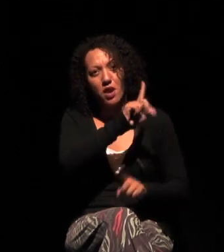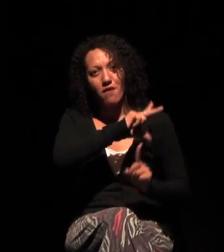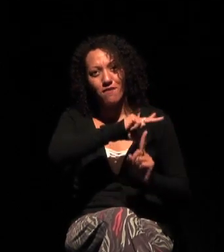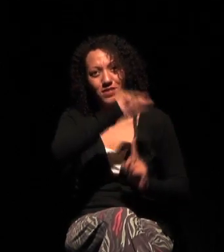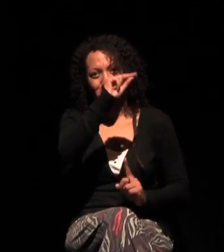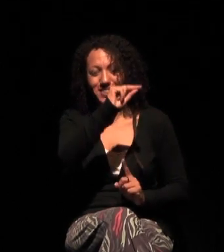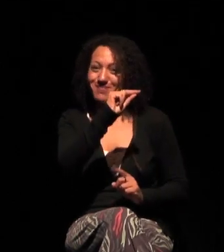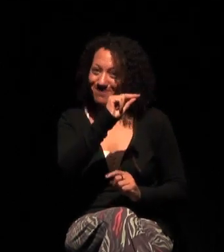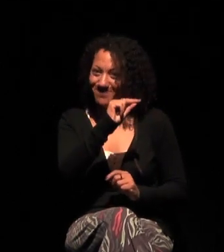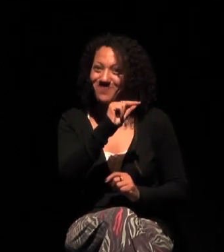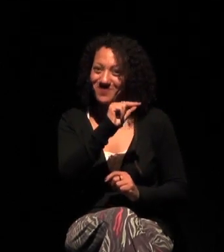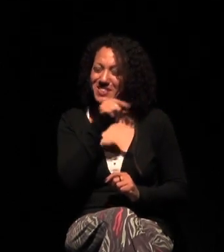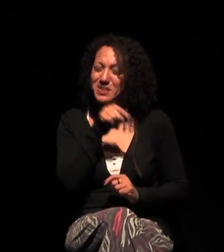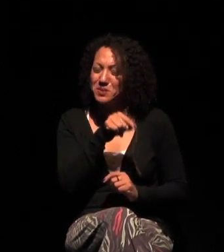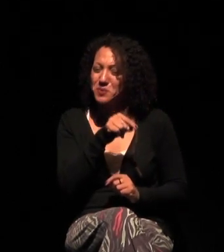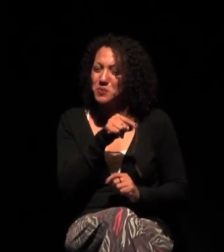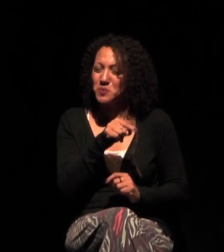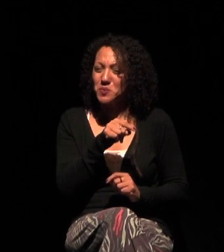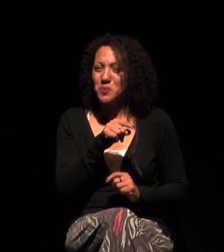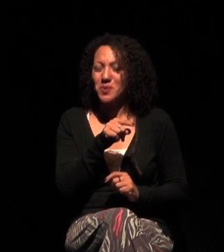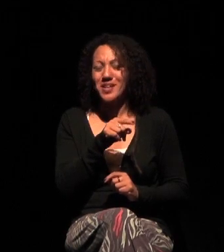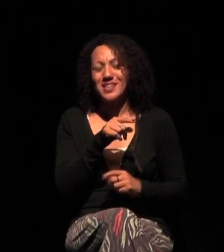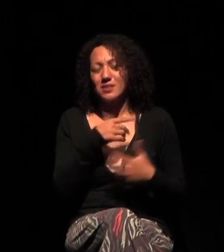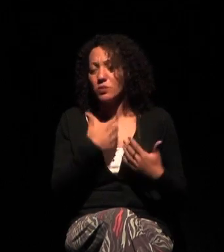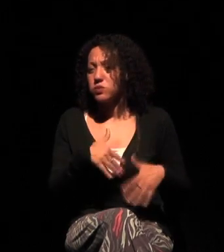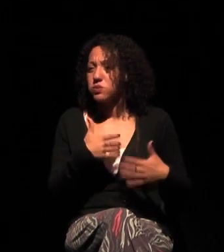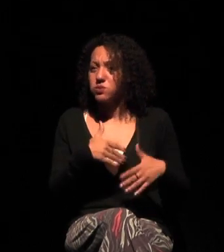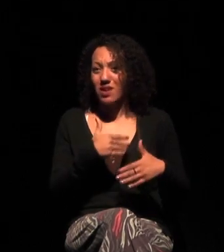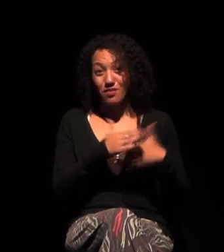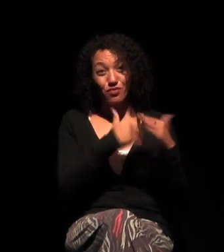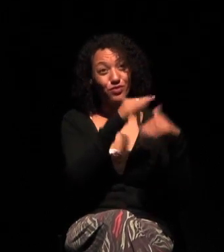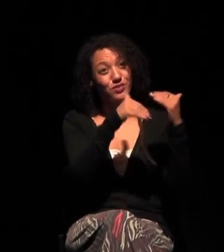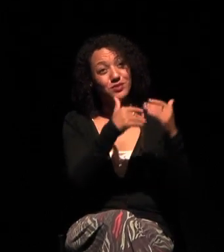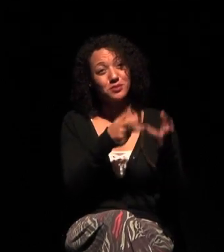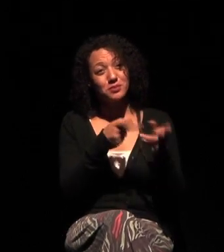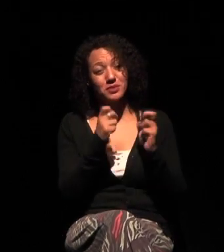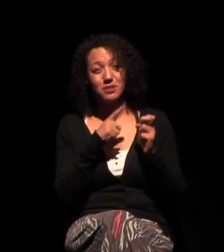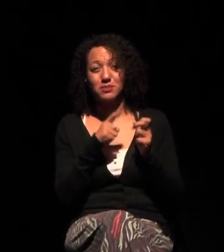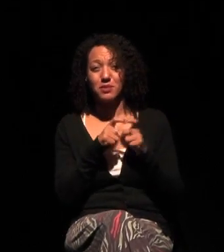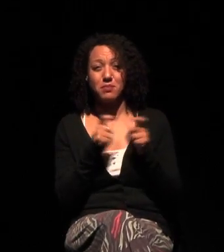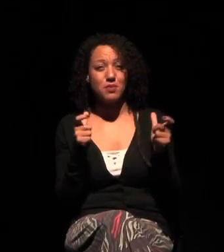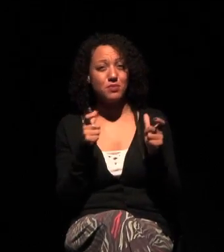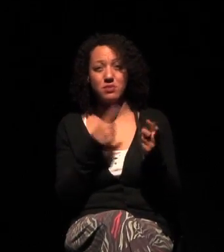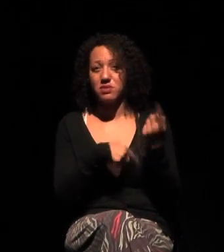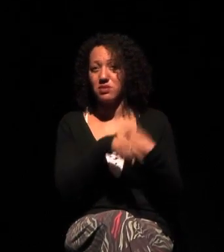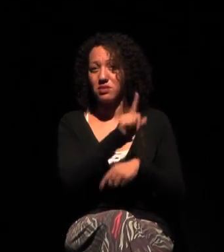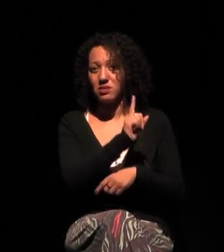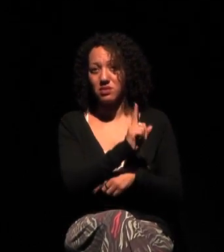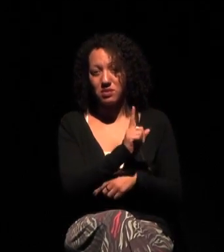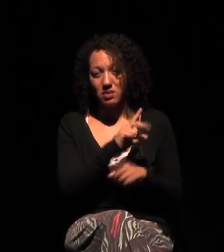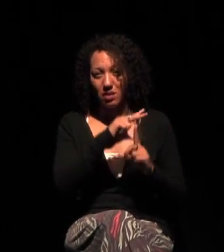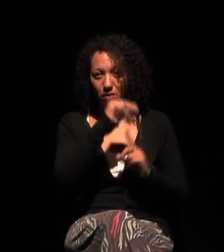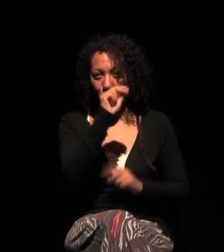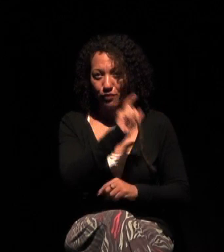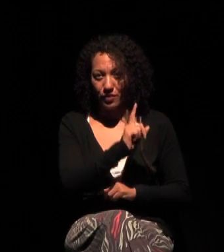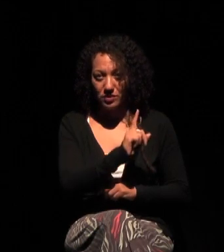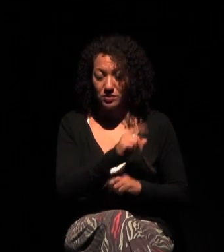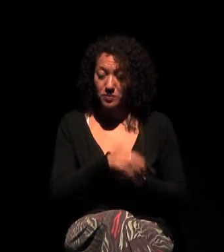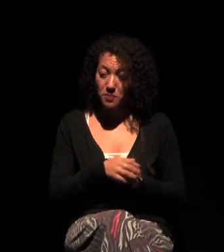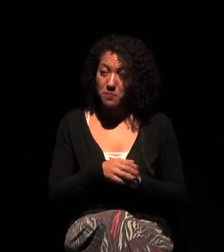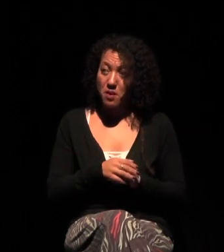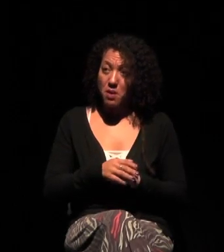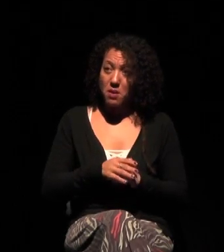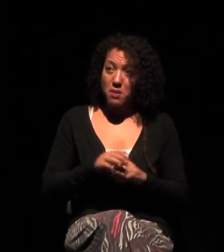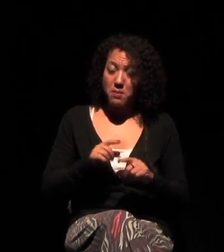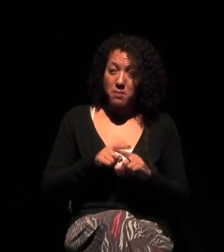catastrófica dramática festas e funções ela portas falar aquilo